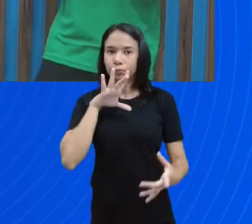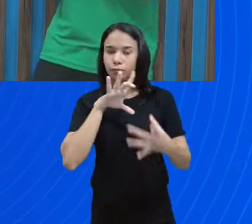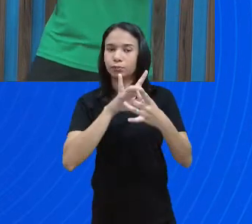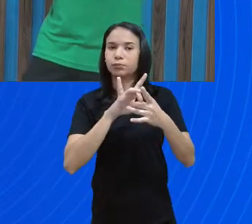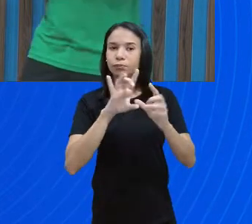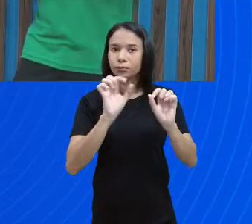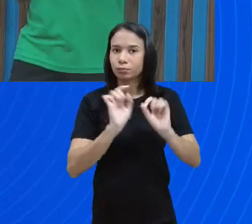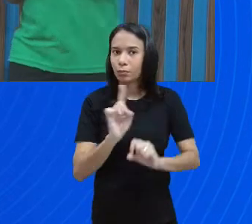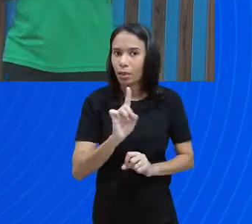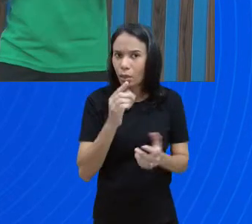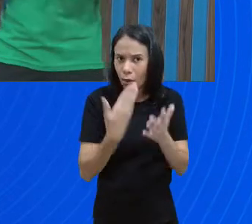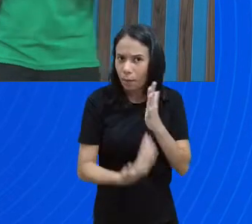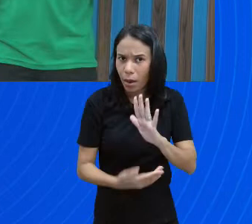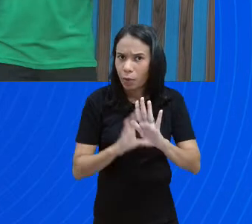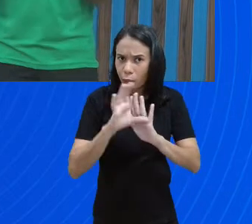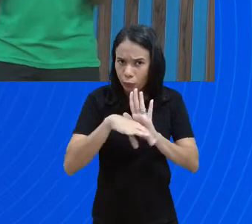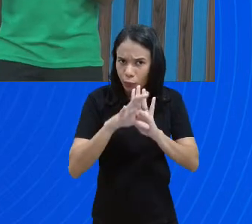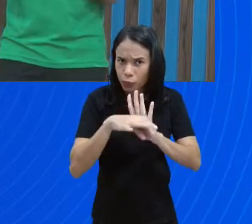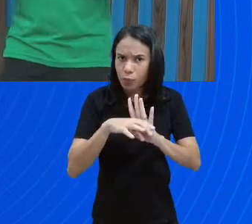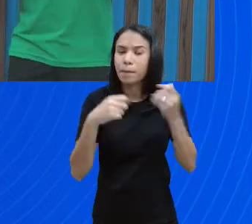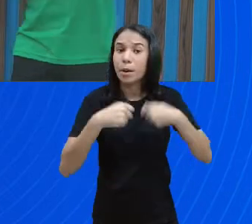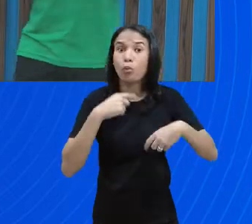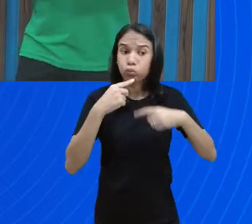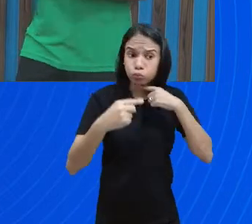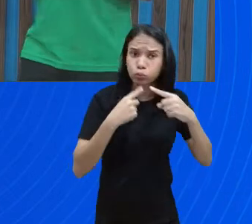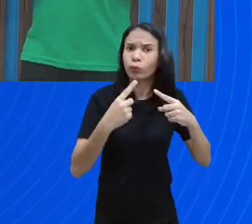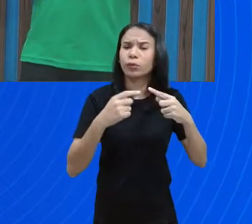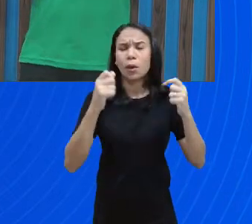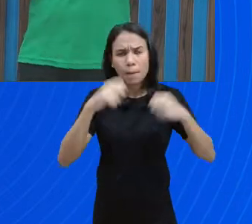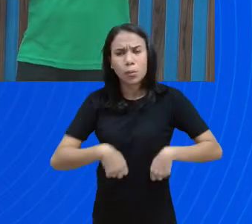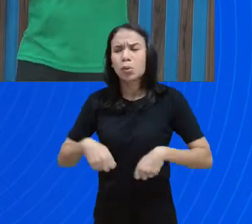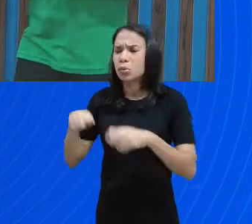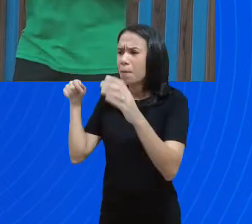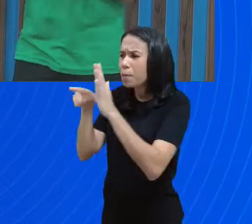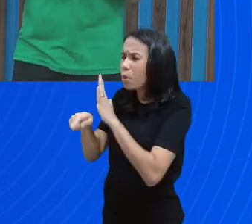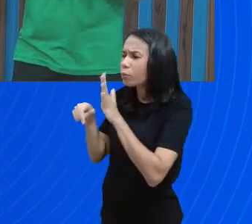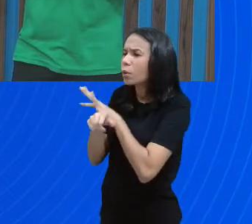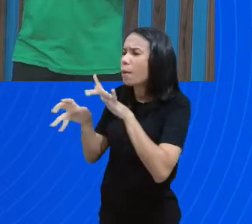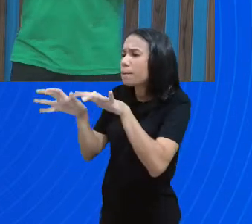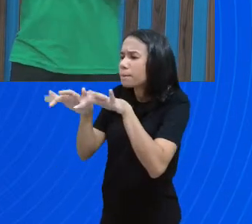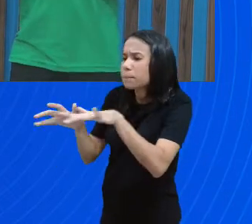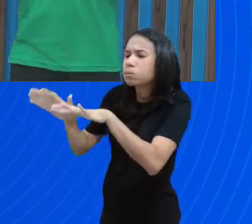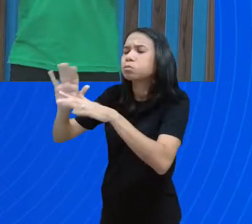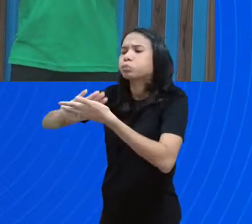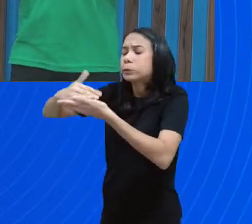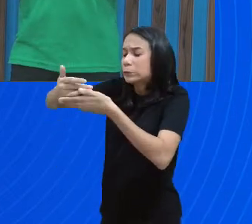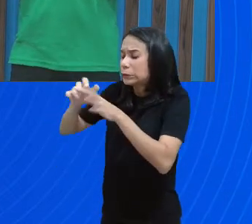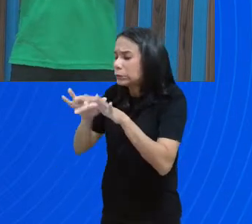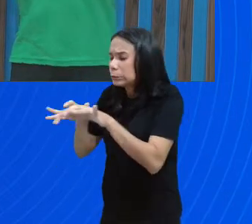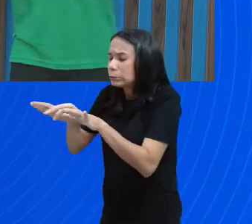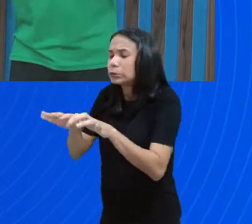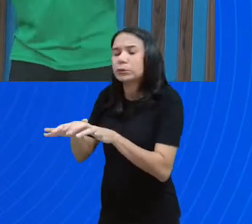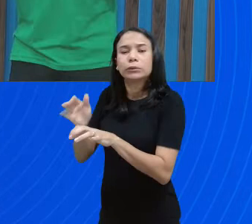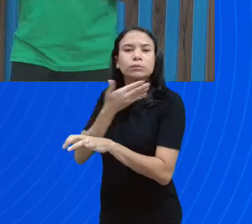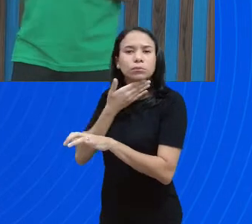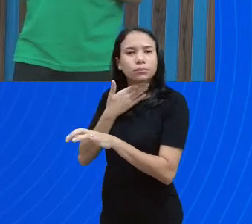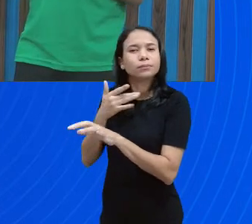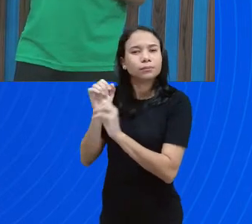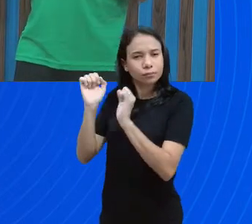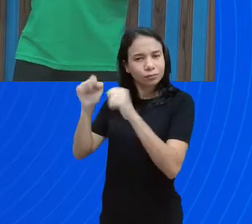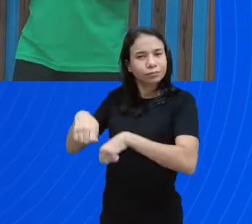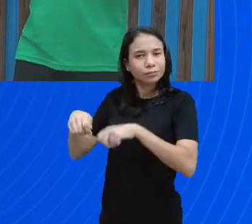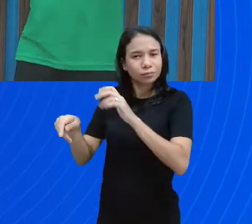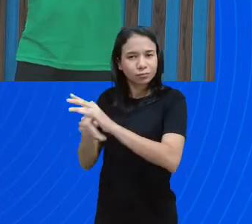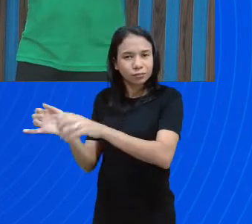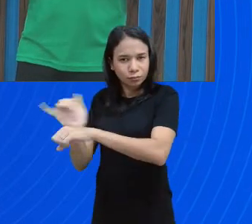Tá? Não se perca nos conceitos e se tiver dúvida, fala pra gente, coloca lá nos comentários lá